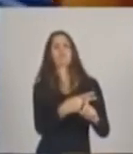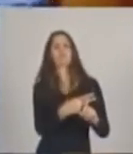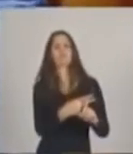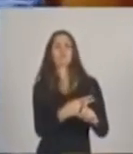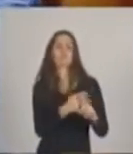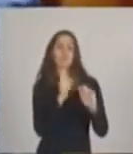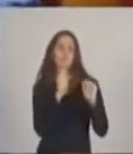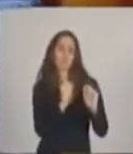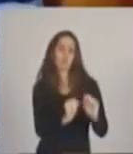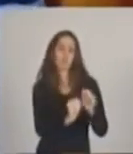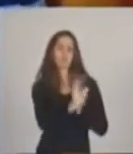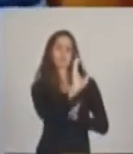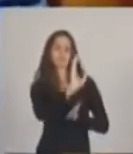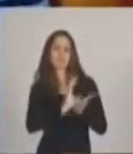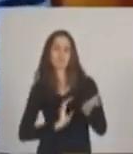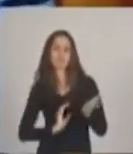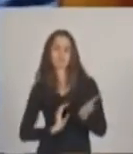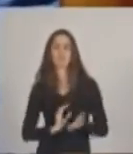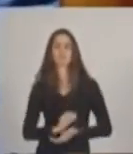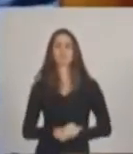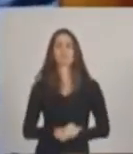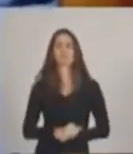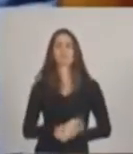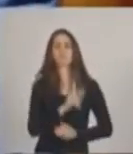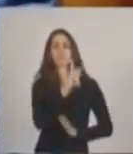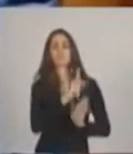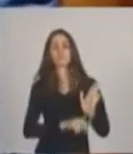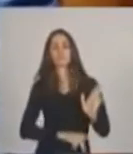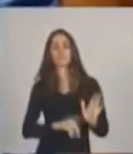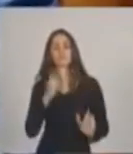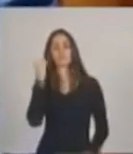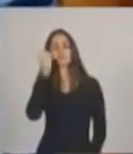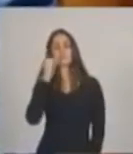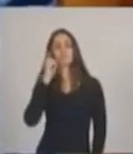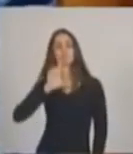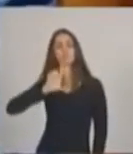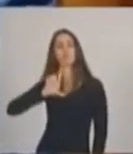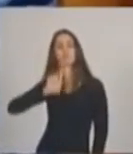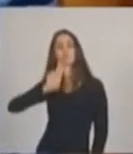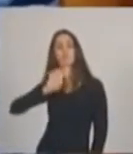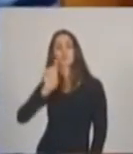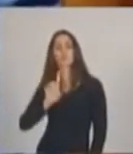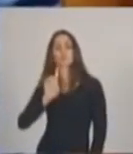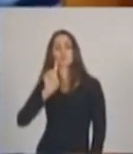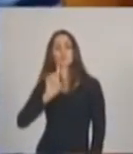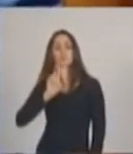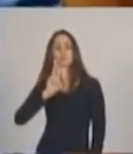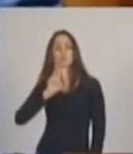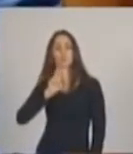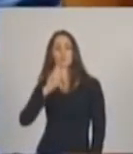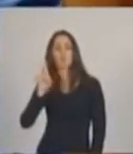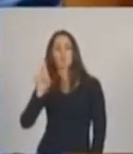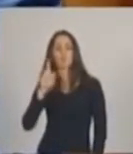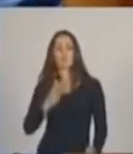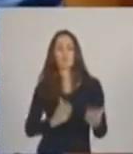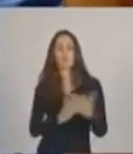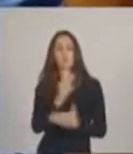que especifica. Ele é um projeto do deputado Luiz Durão, que foi aprovado nessa casa.